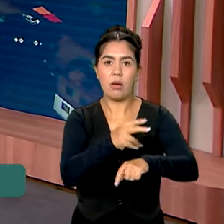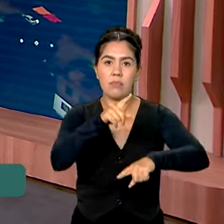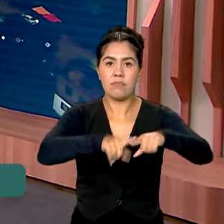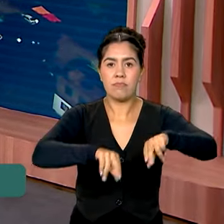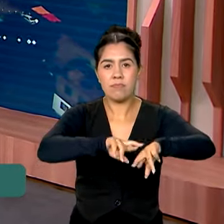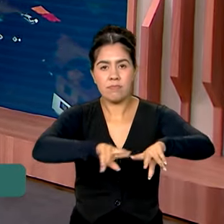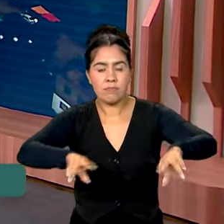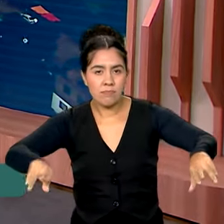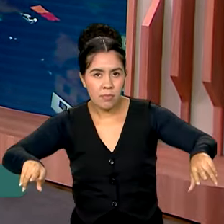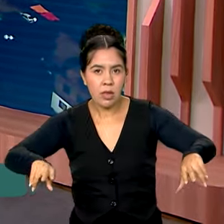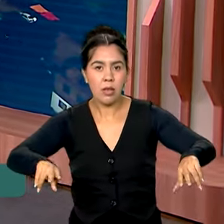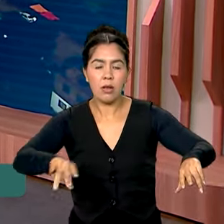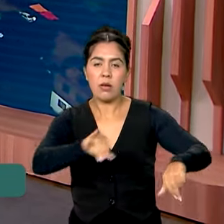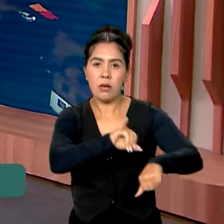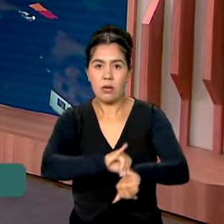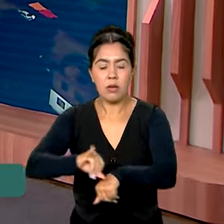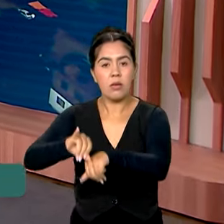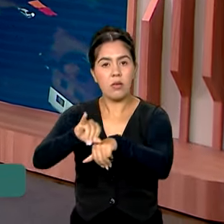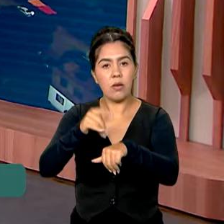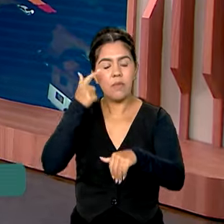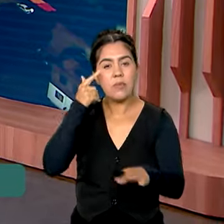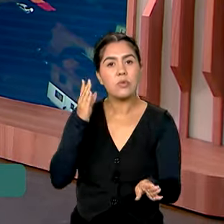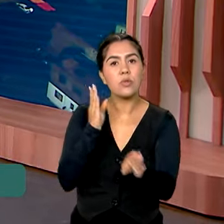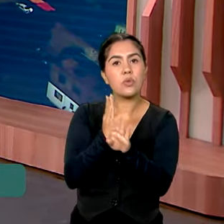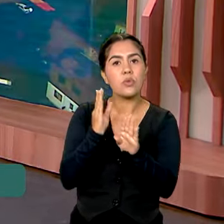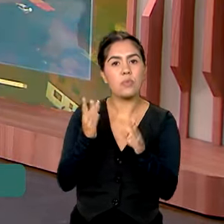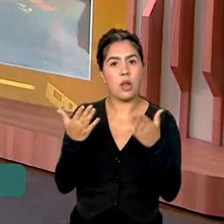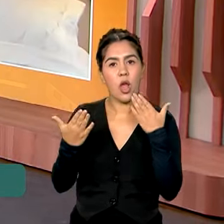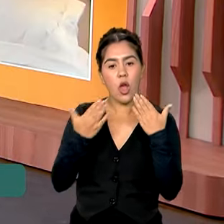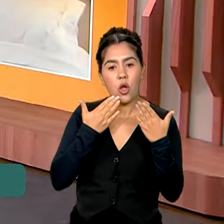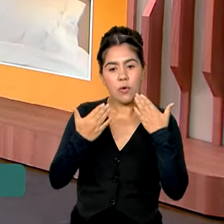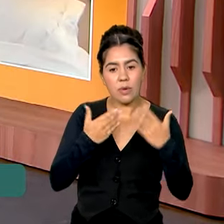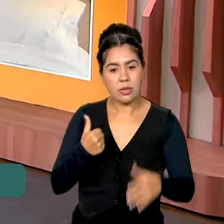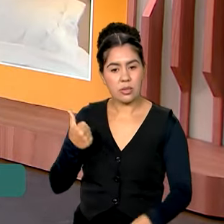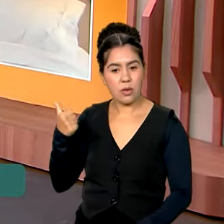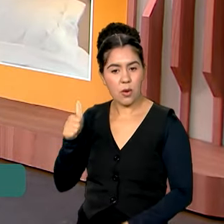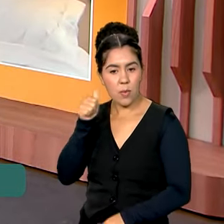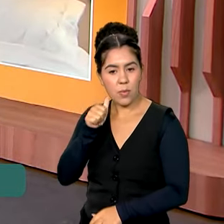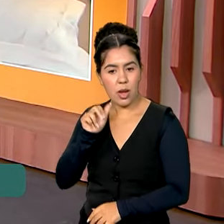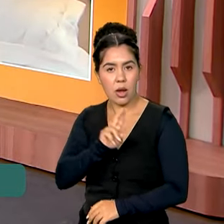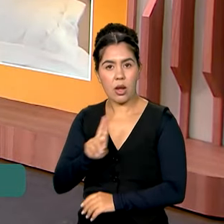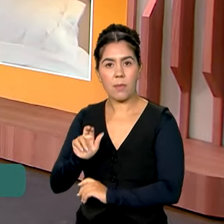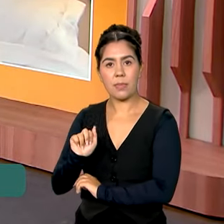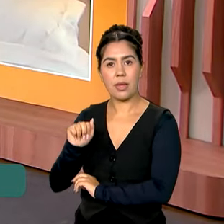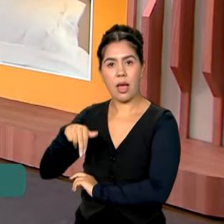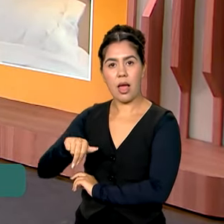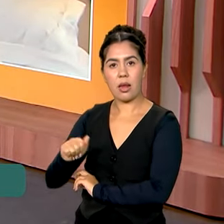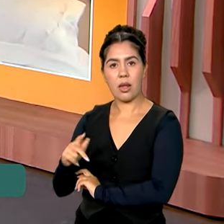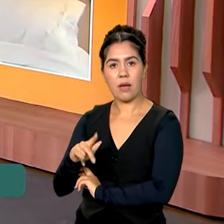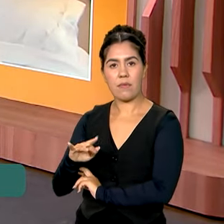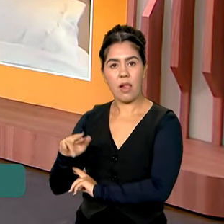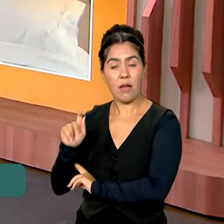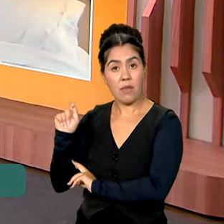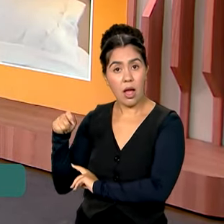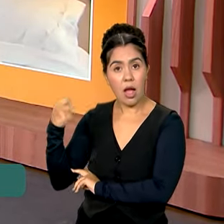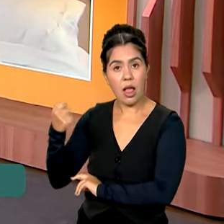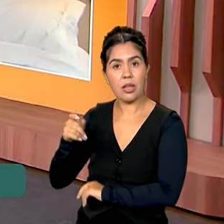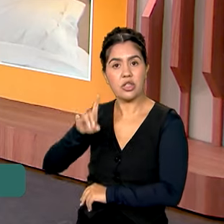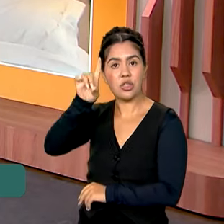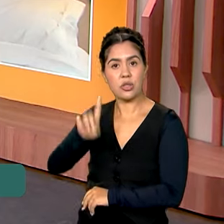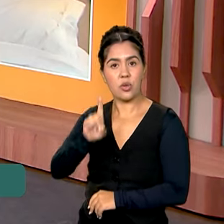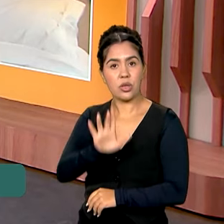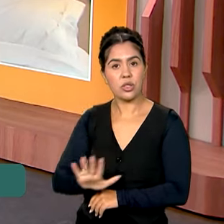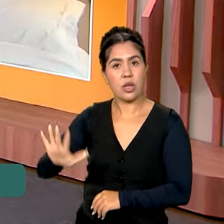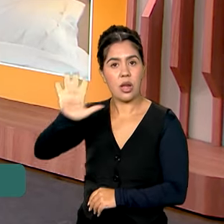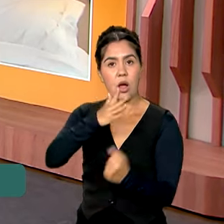acervos. Então, a gente vai descobrir mais sobre essa ação conversando agora com Ana Flávia Magalhães, ela que é diretora-geral do Arquivo